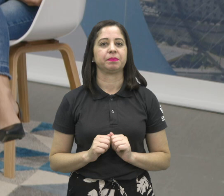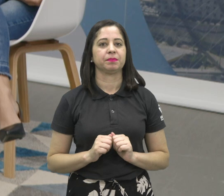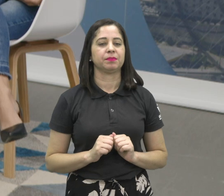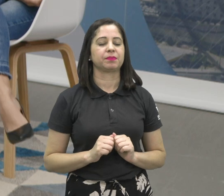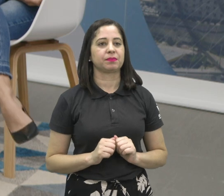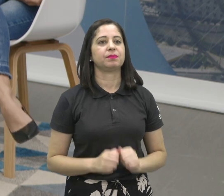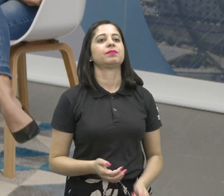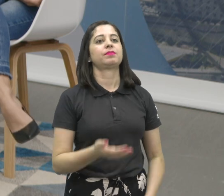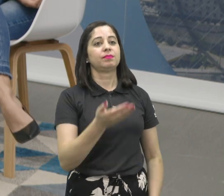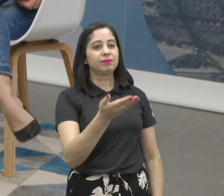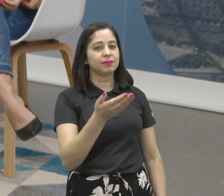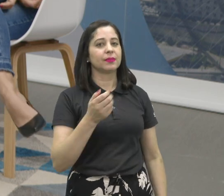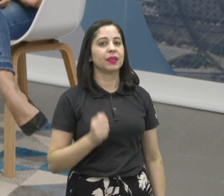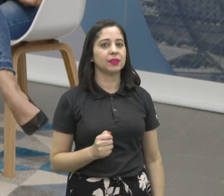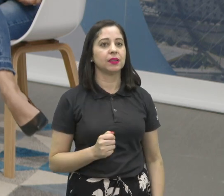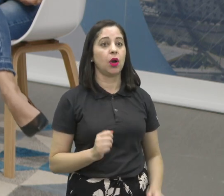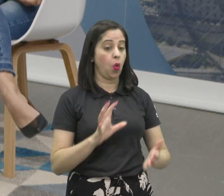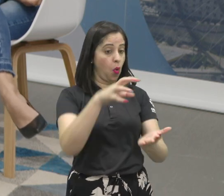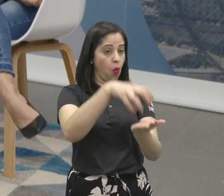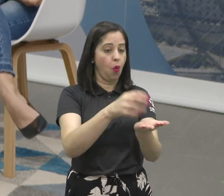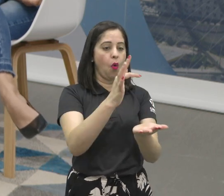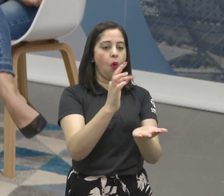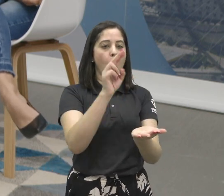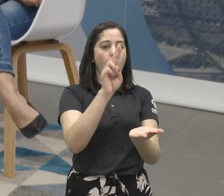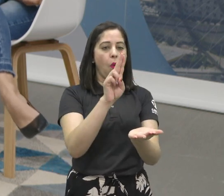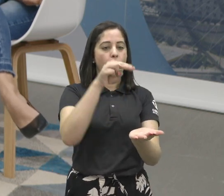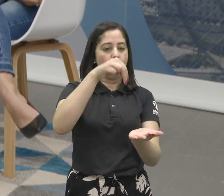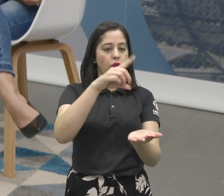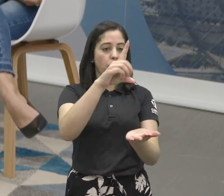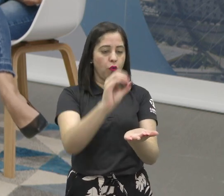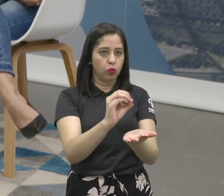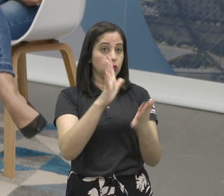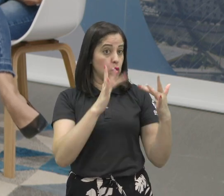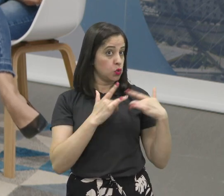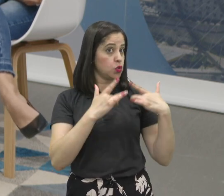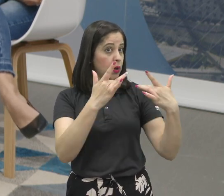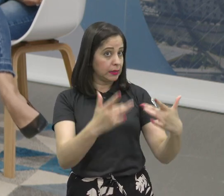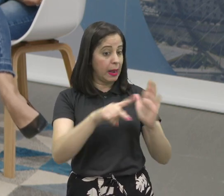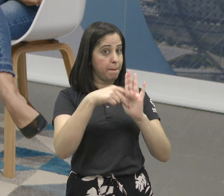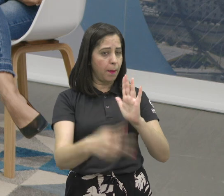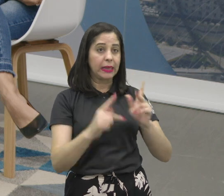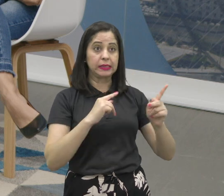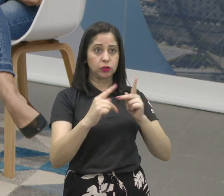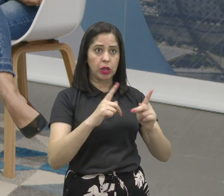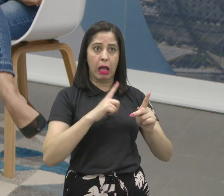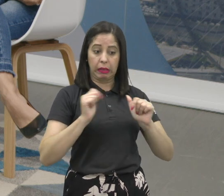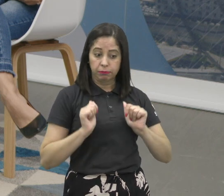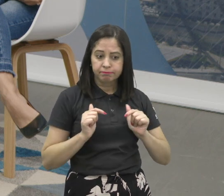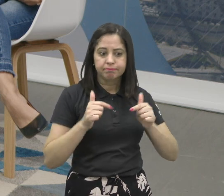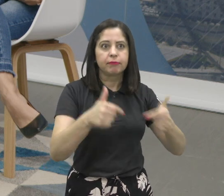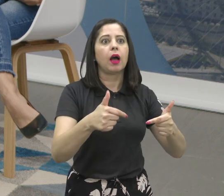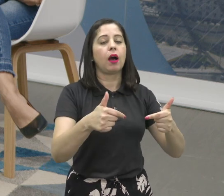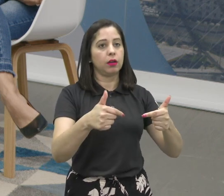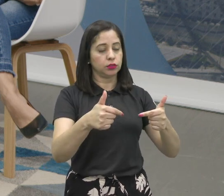Tatiana, a gente falou, né, o Fundo Social, aí a gente reforça, né, aqui em São José, atuando aqui na nossa cidade, falar um